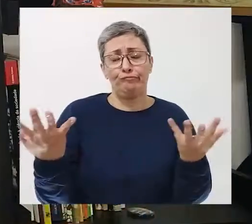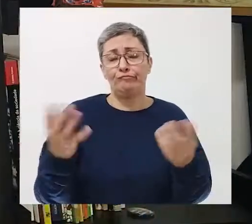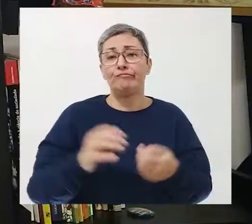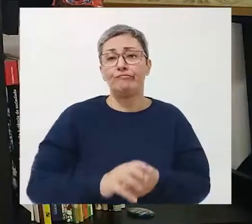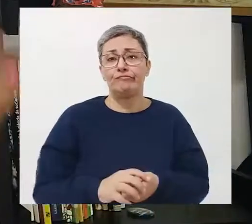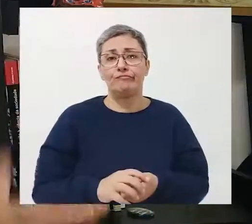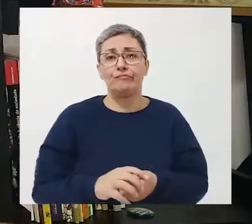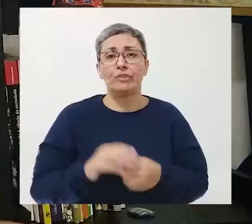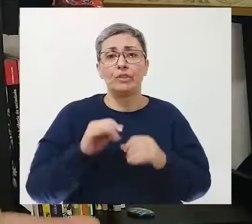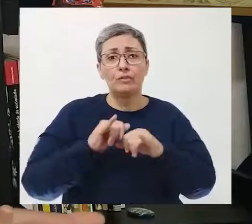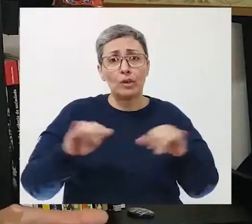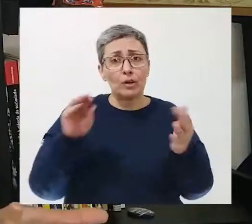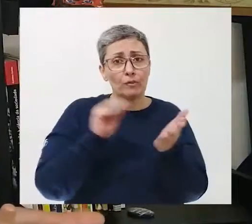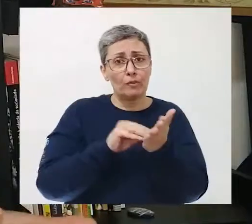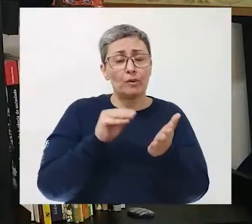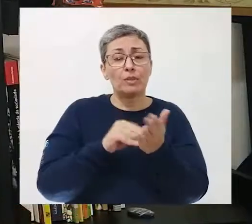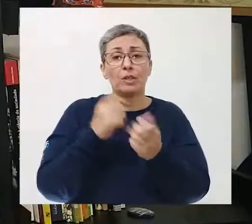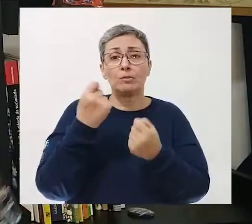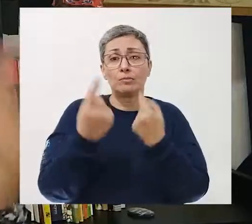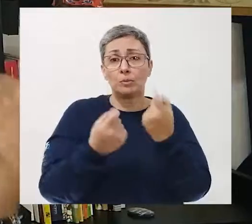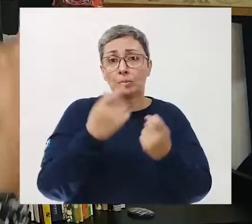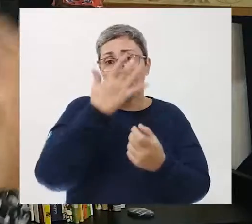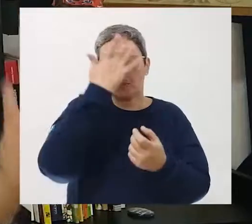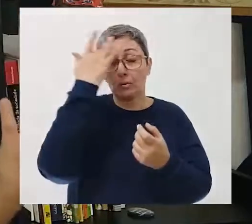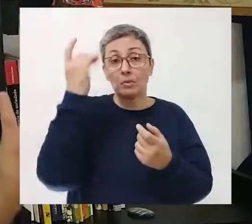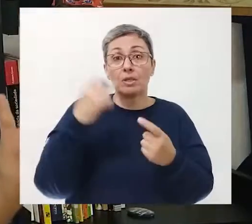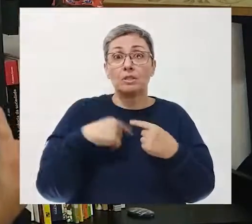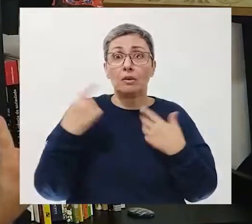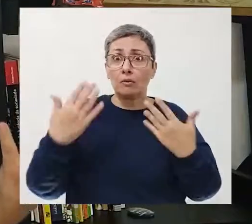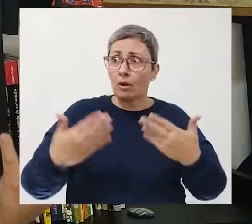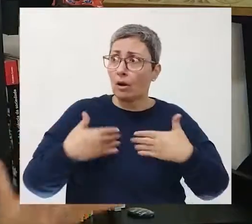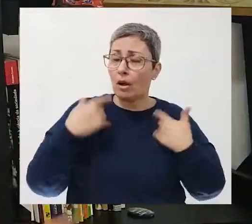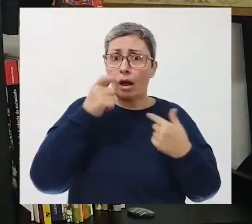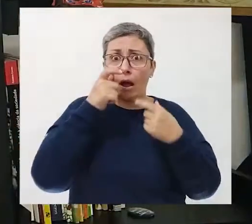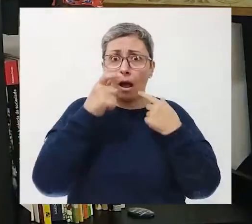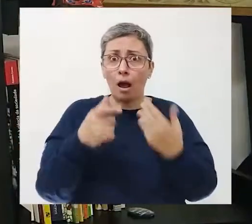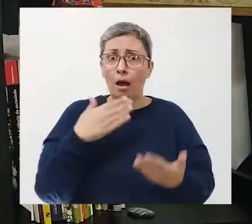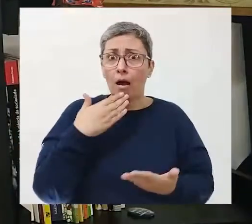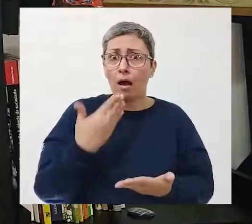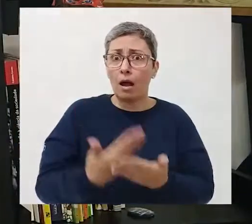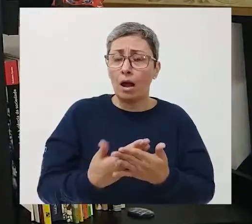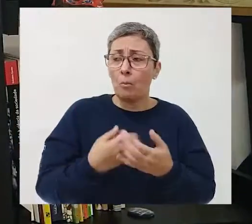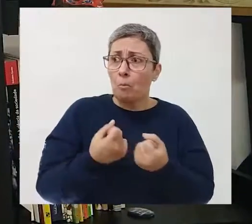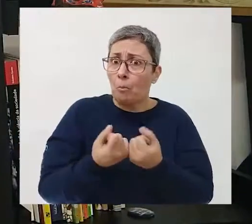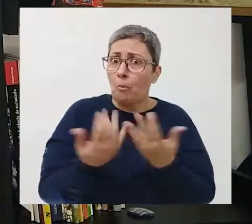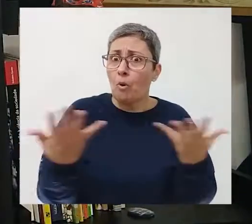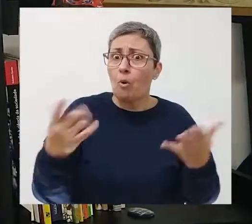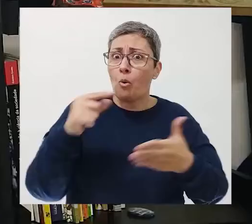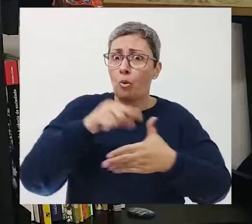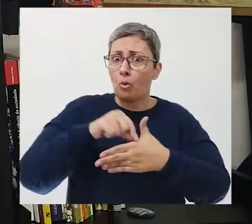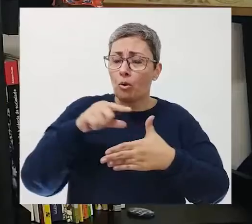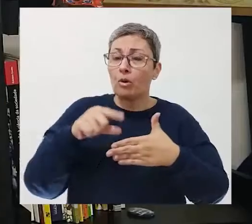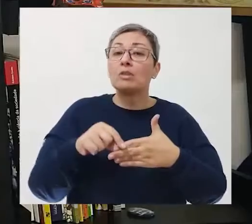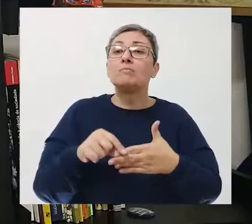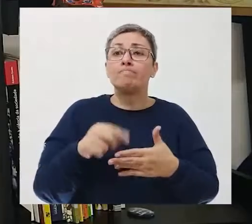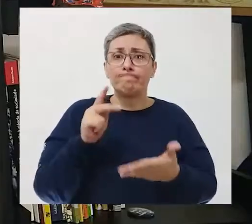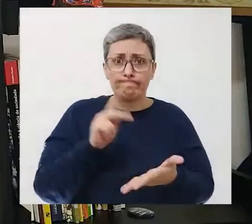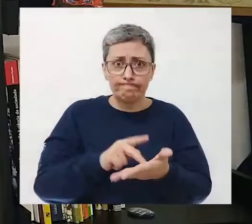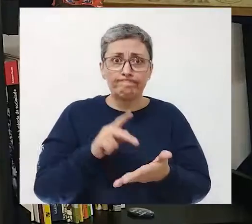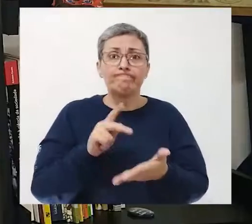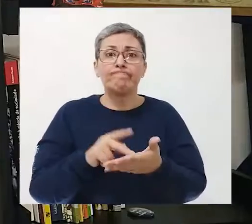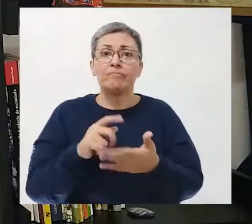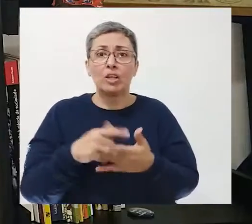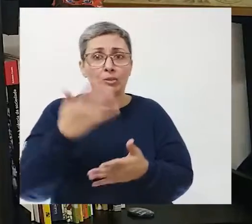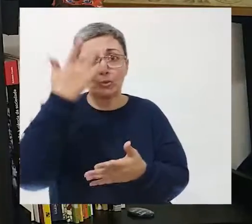divulgada. Algumas pessoas ficam surpresas com o alcance do cordel. É verdade. Elas